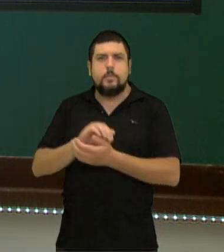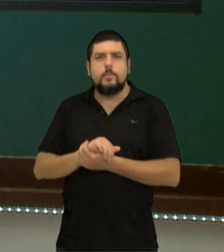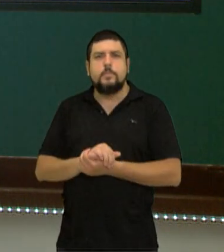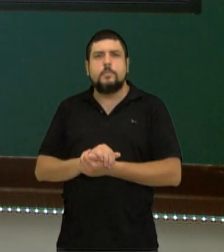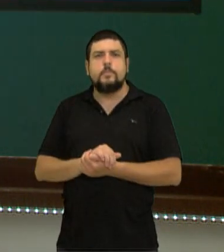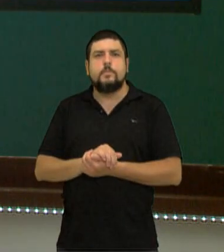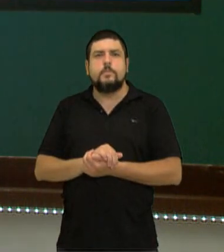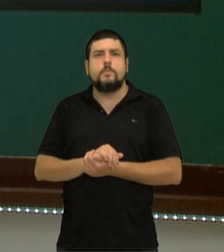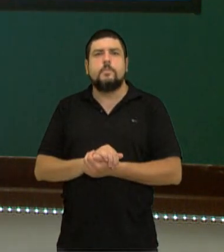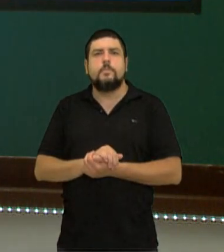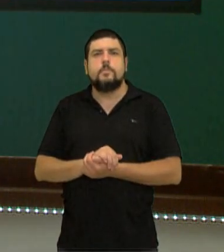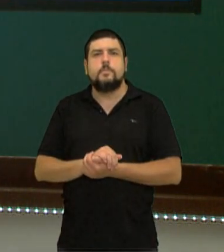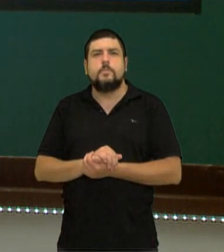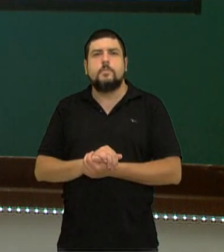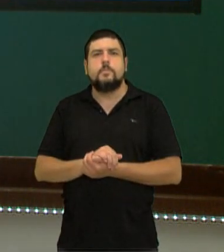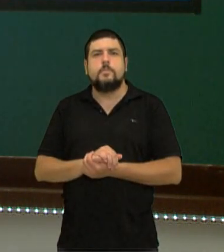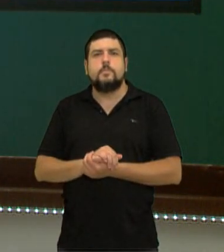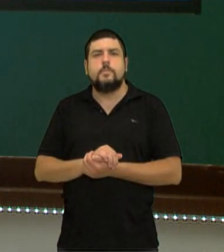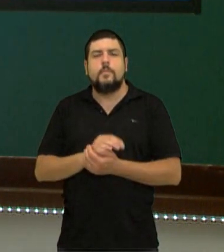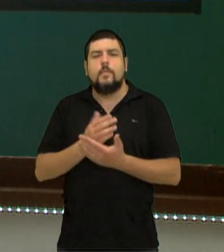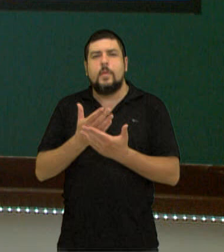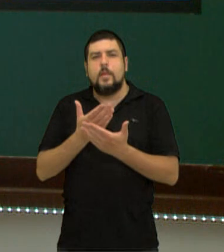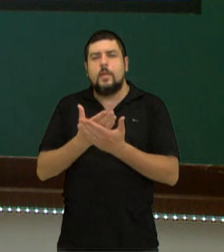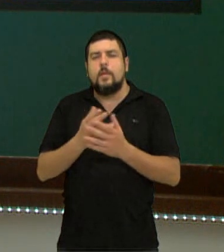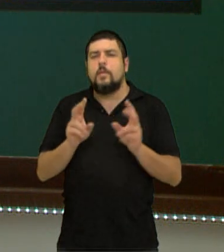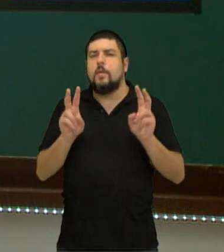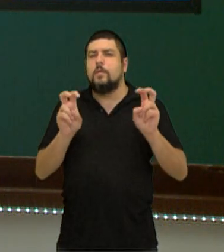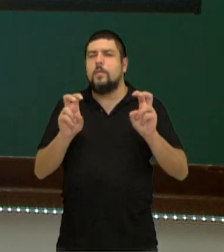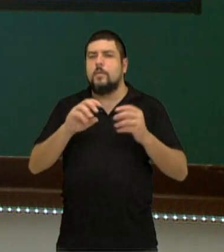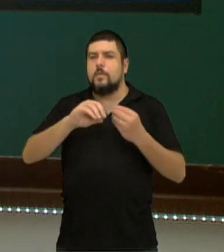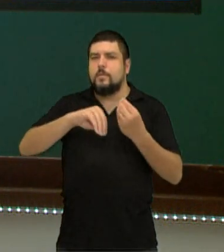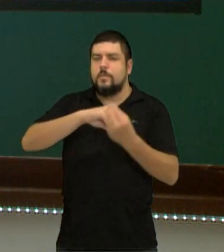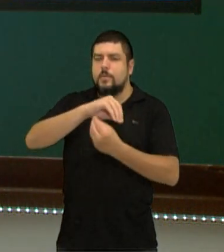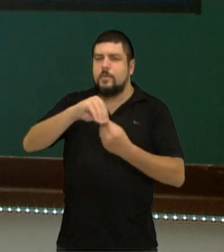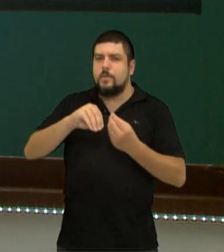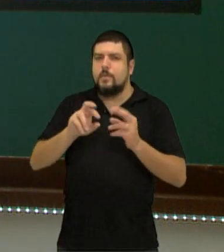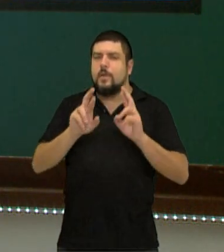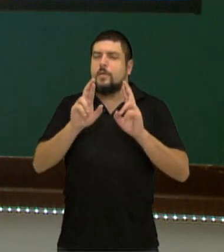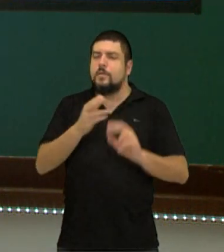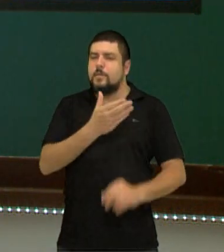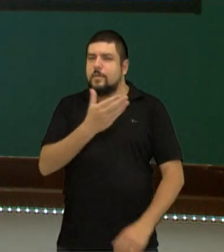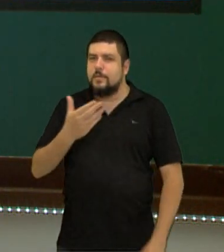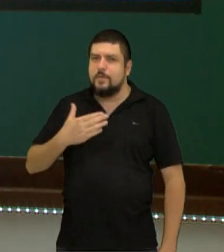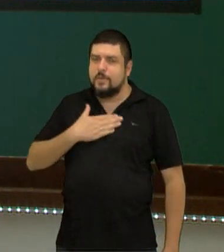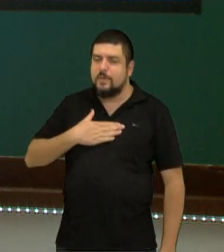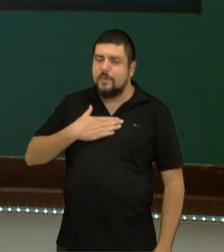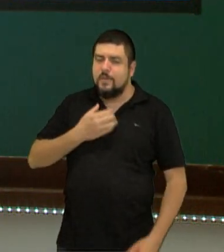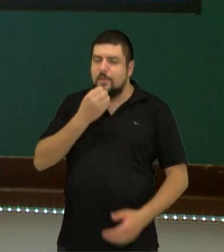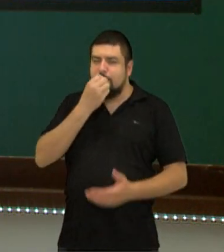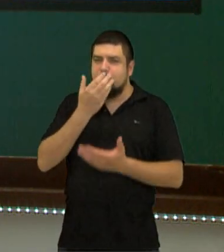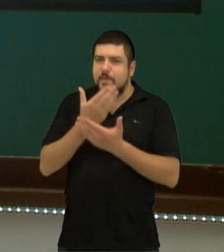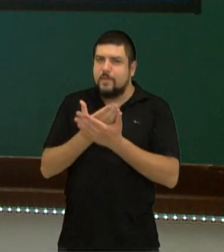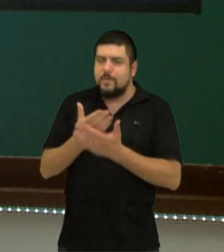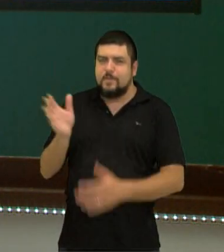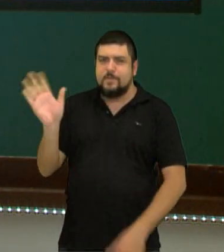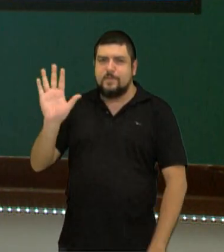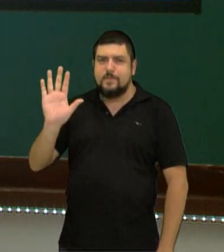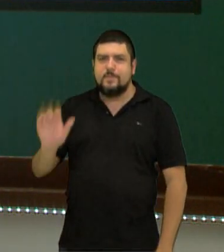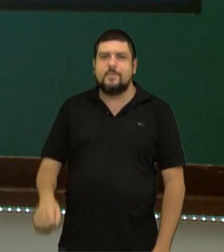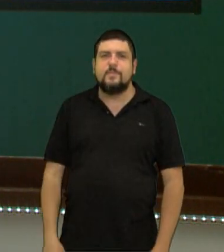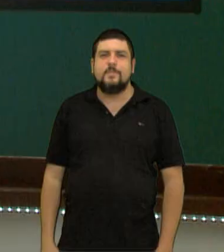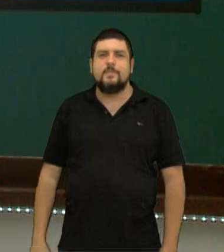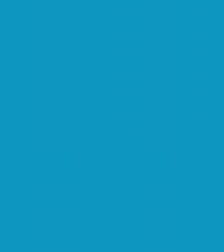fase. Nessa aula, nós falamos sobre misturas. Espero que vocês tenham gostado, bons estudos e até a próxima!